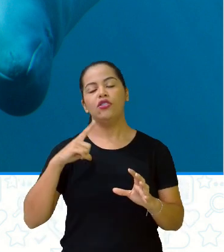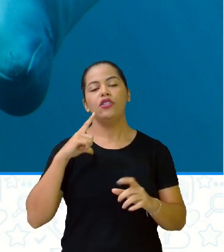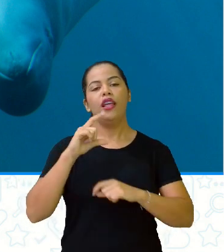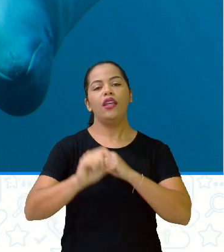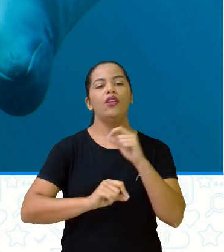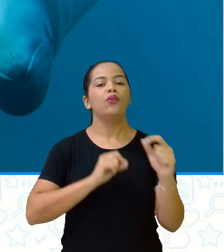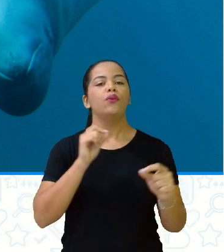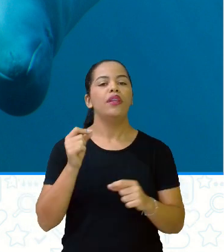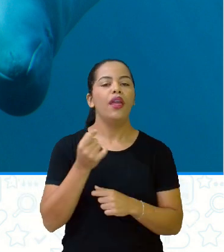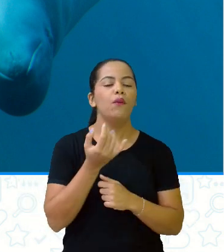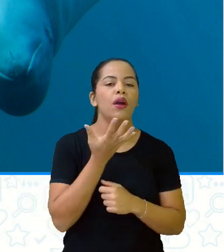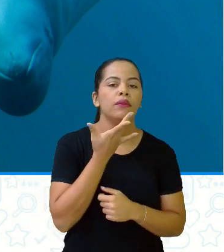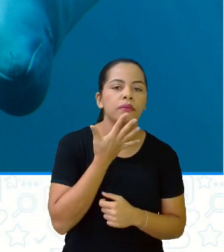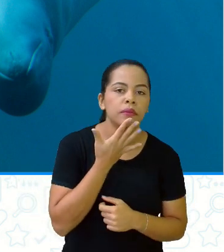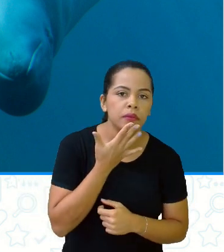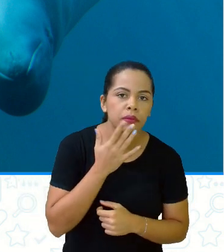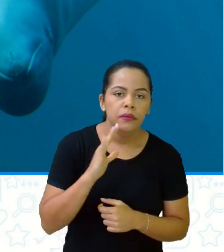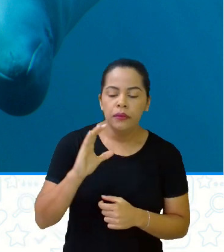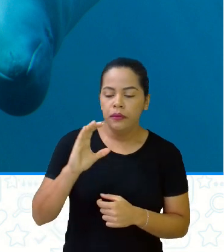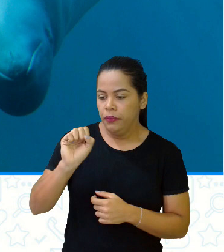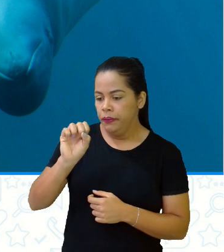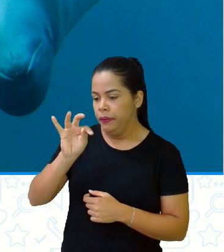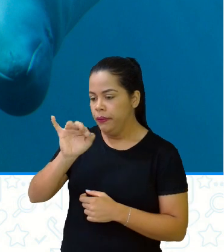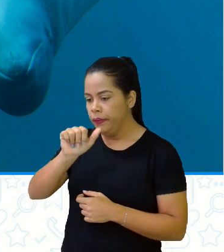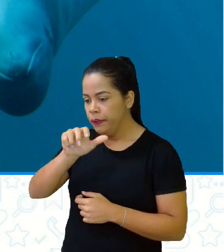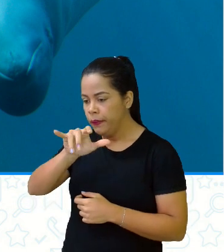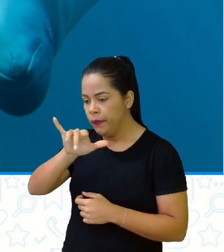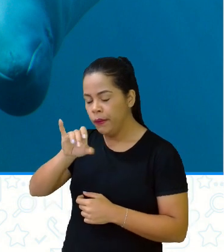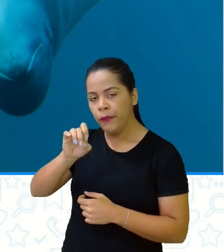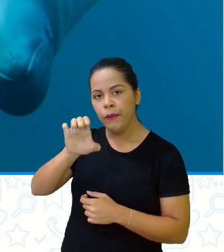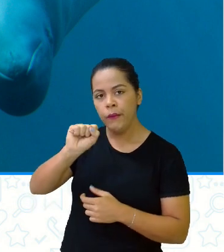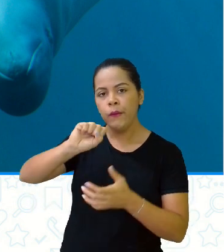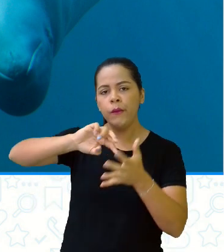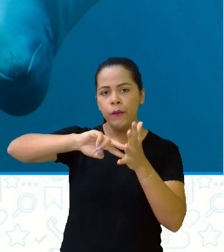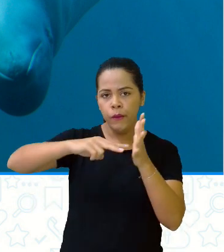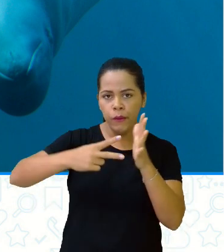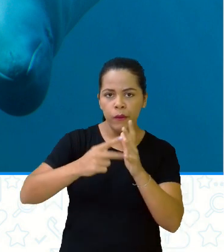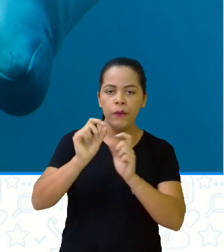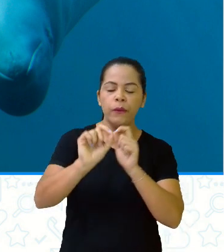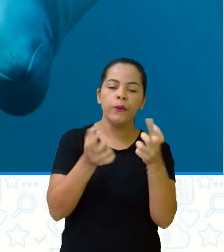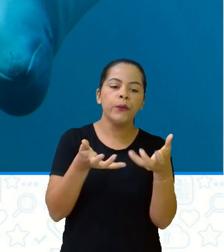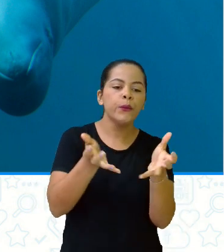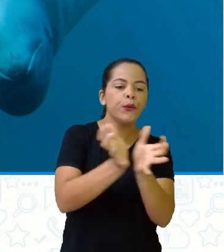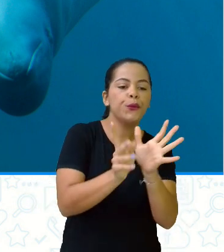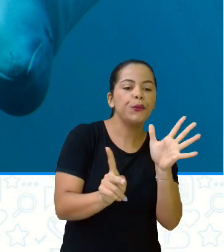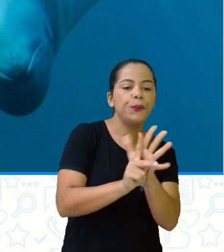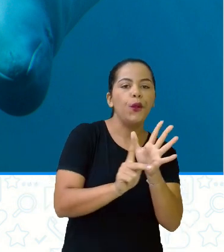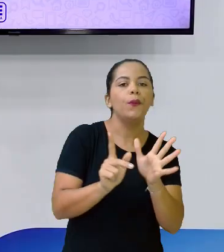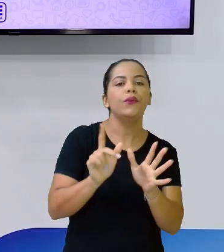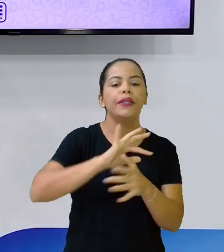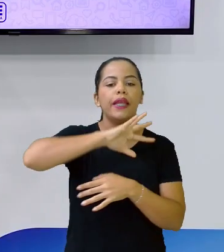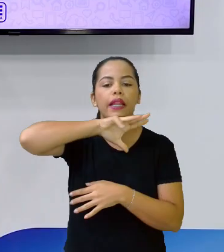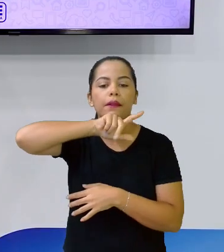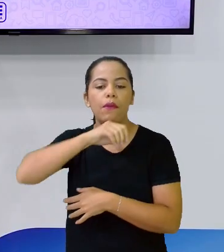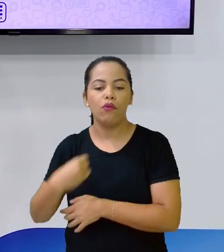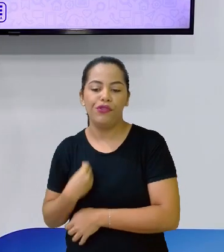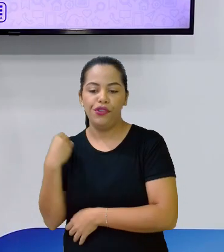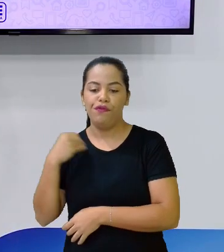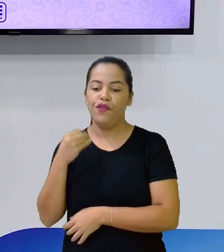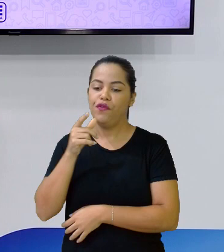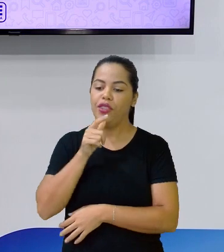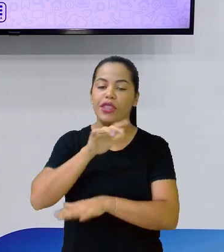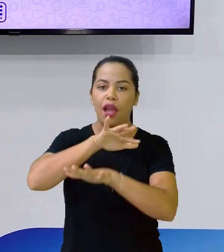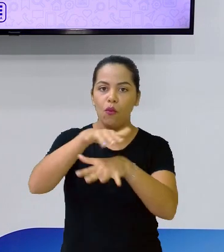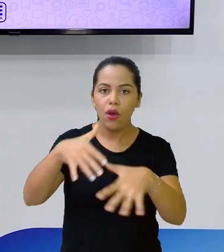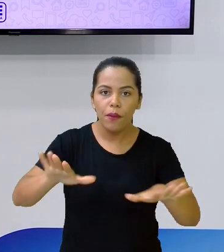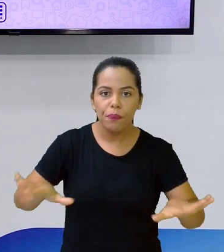cetáceos. Cetáceos são esses animais marinhos, que são as baleias, tá certo? Então, ela é totalmente branca quando ela chega